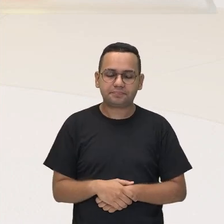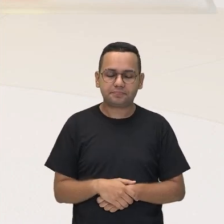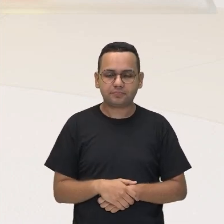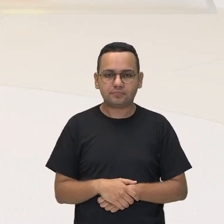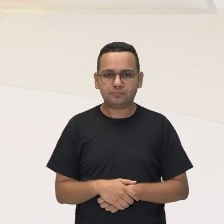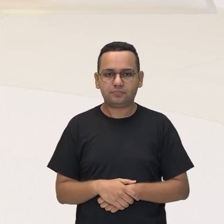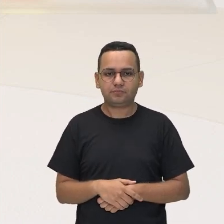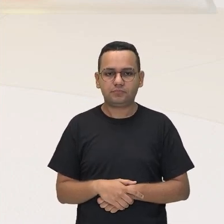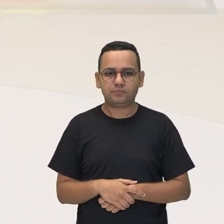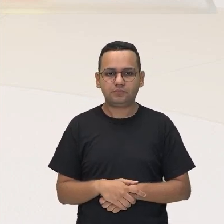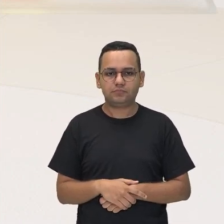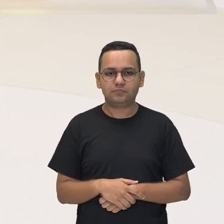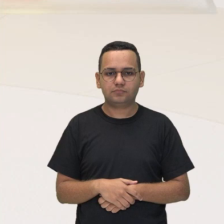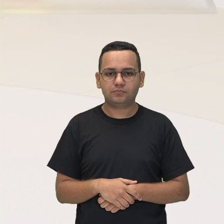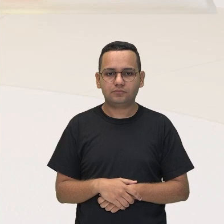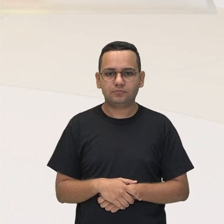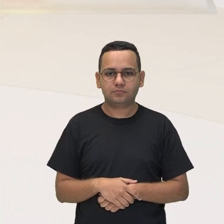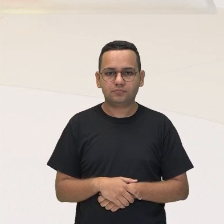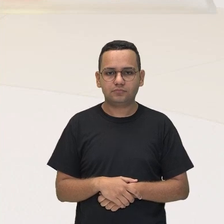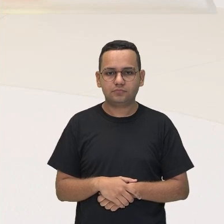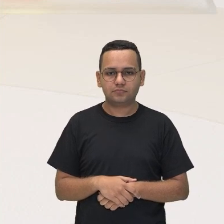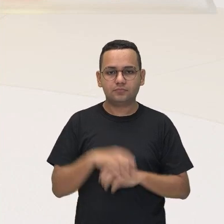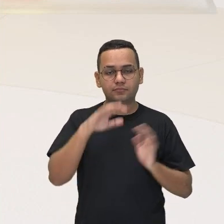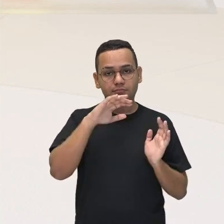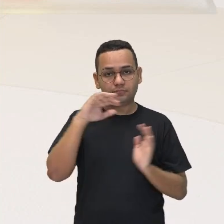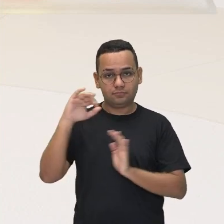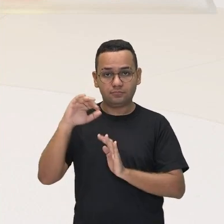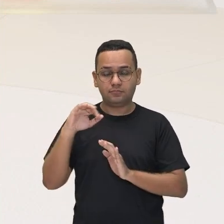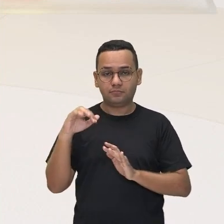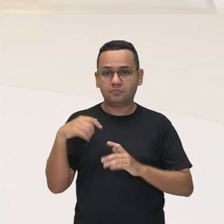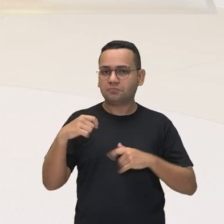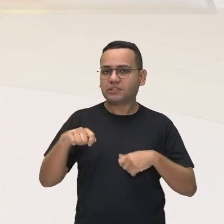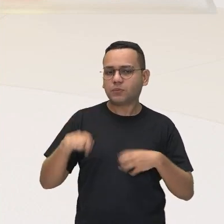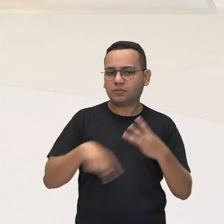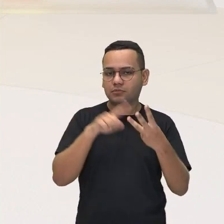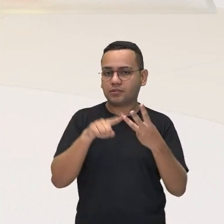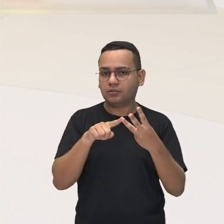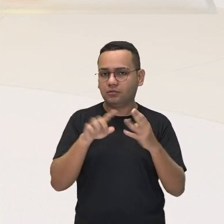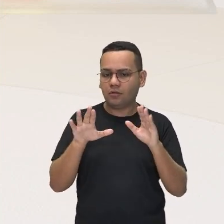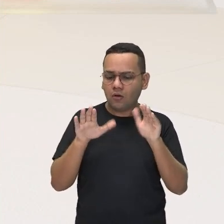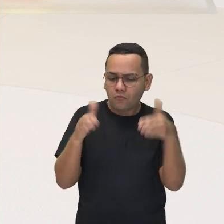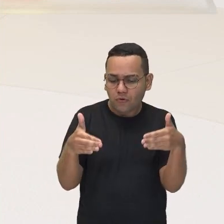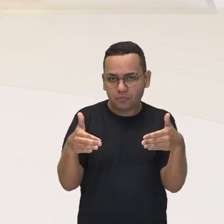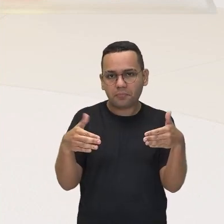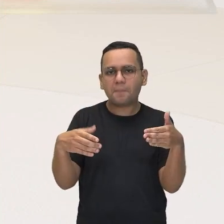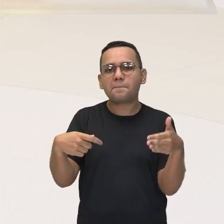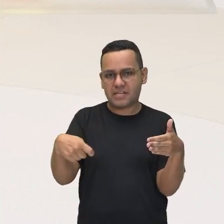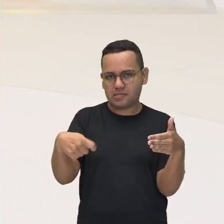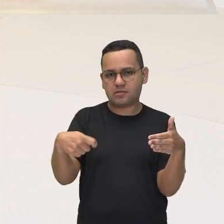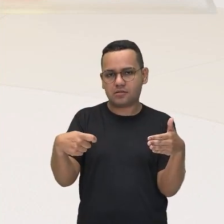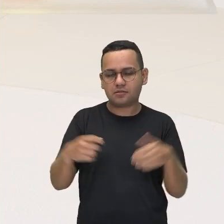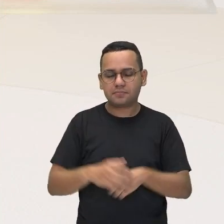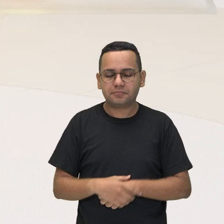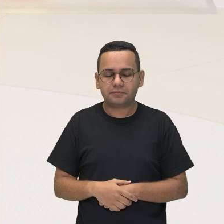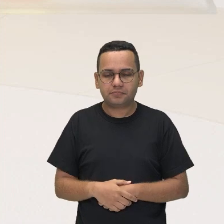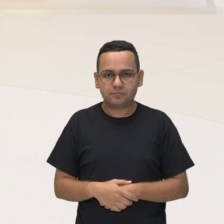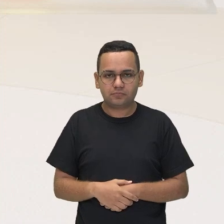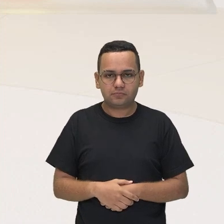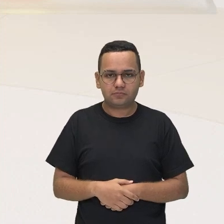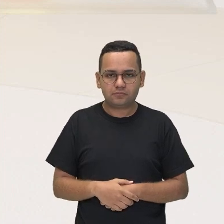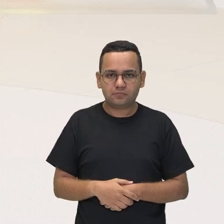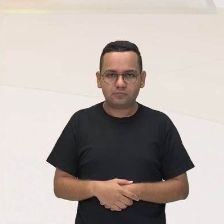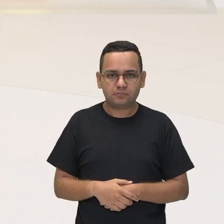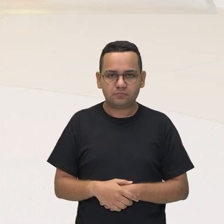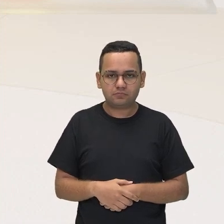ser persistente, a gente precisa ter foco. Gente, foca. A gente precisa ter esse